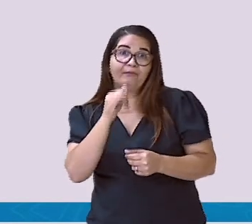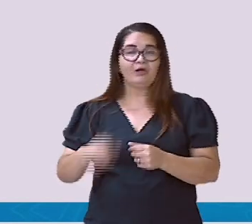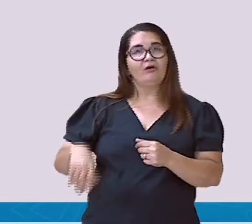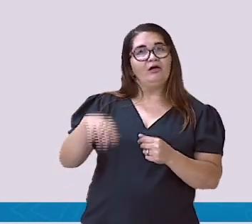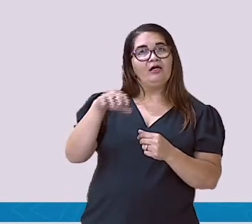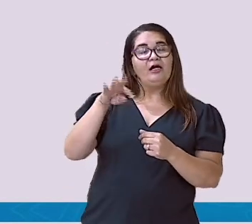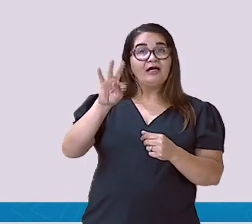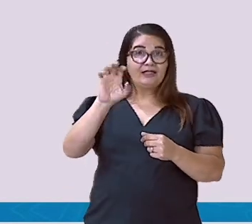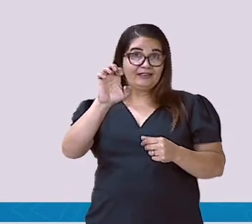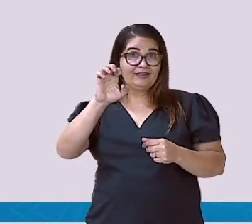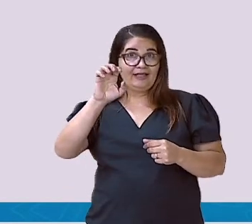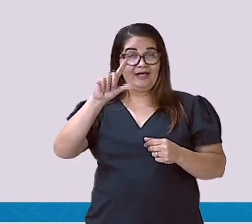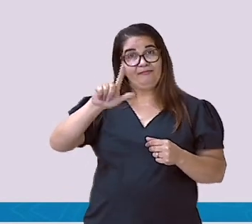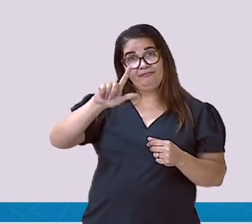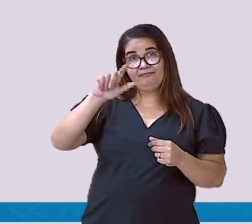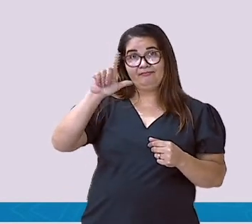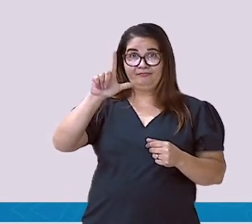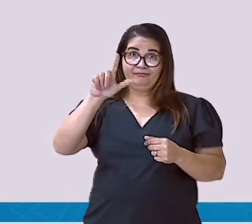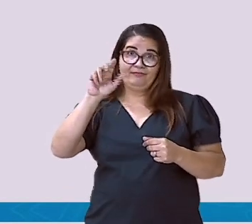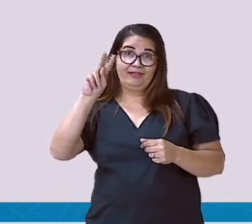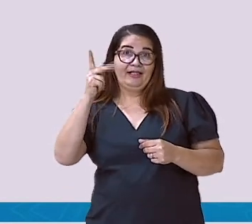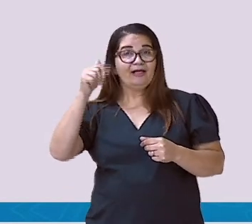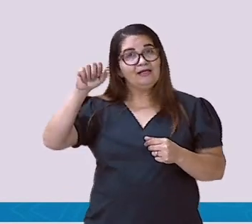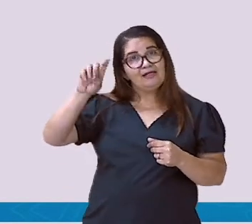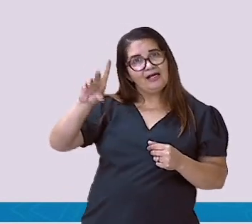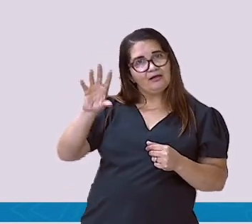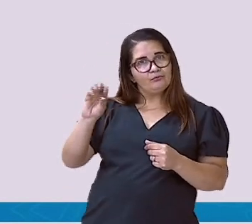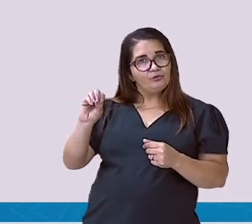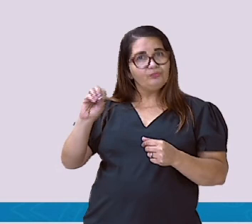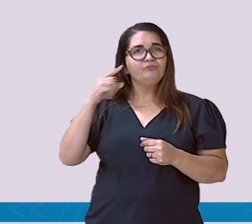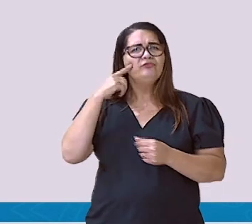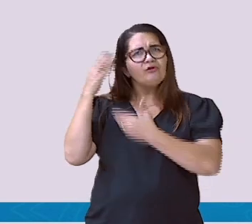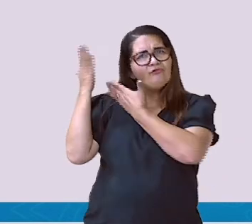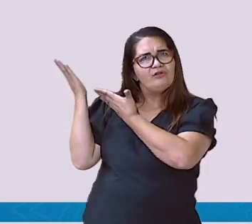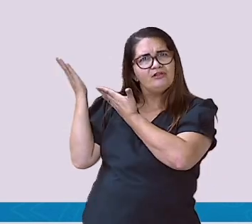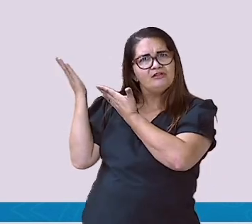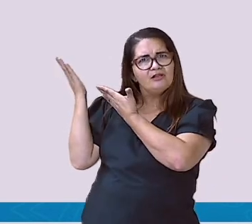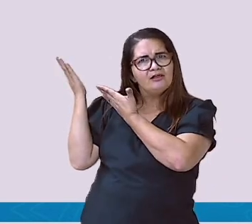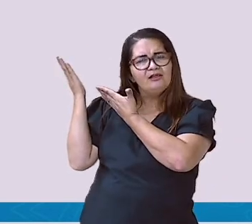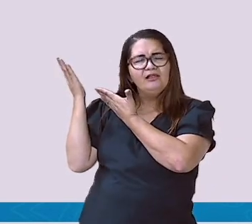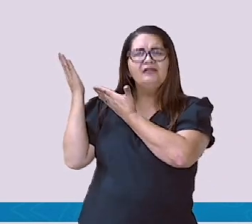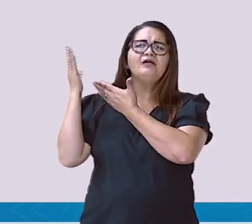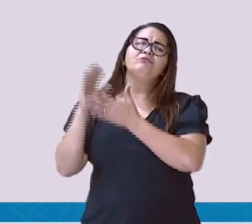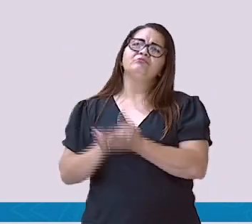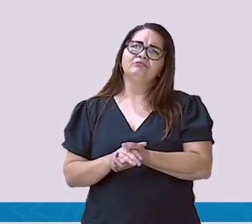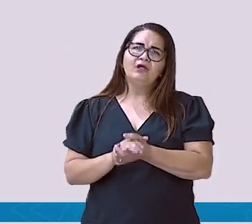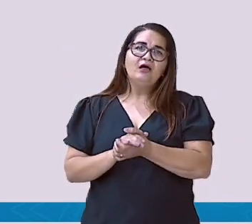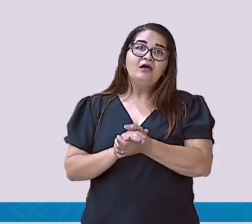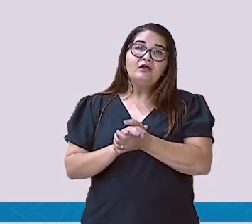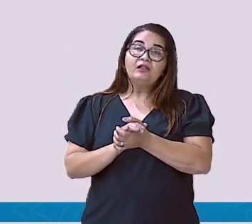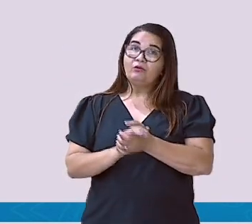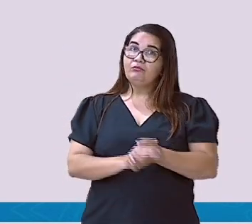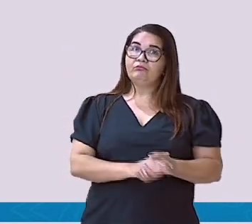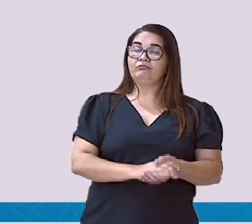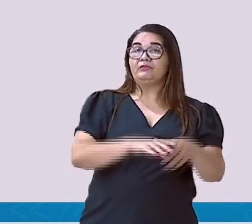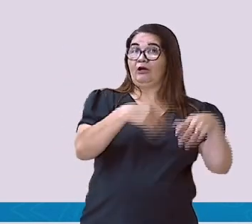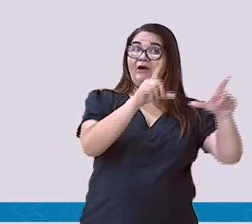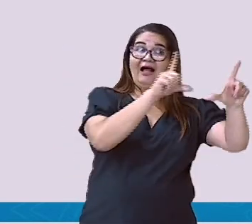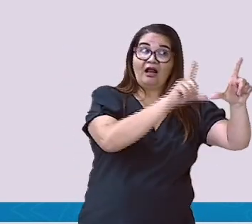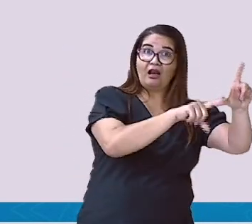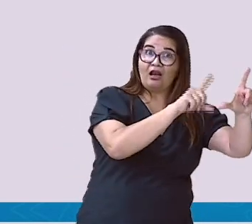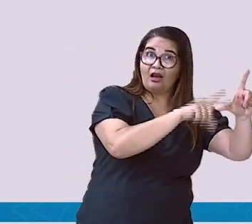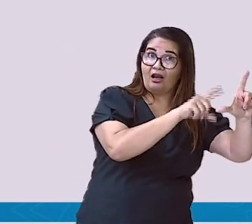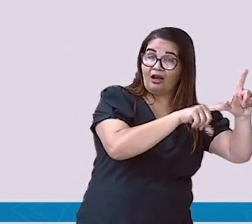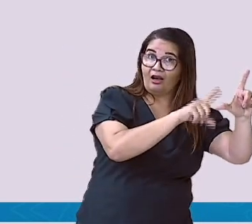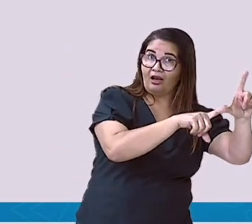apresenta o LH, telhado. Então, aqui eu sei que ela não vai ter o mesmo número de letras